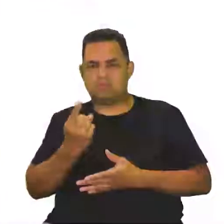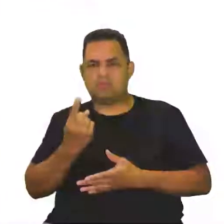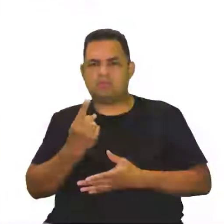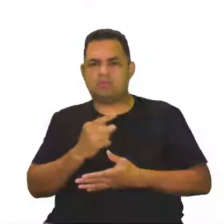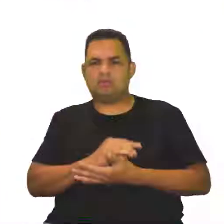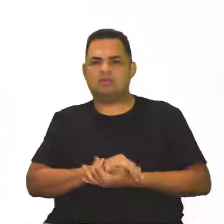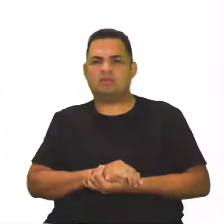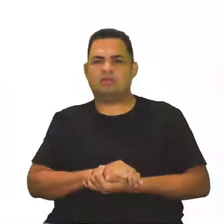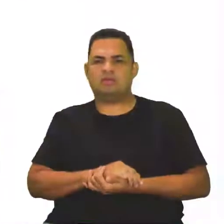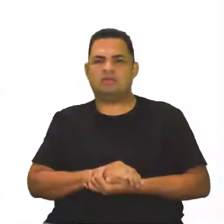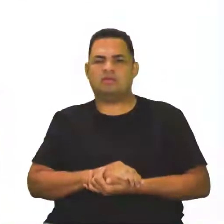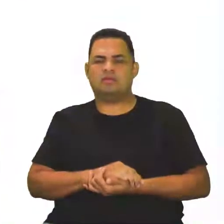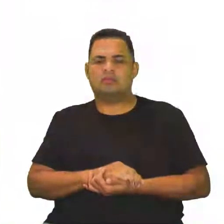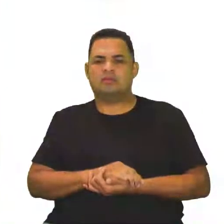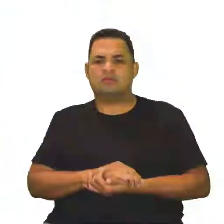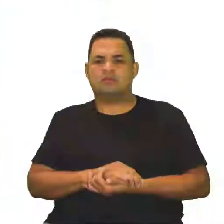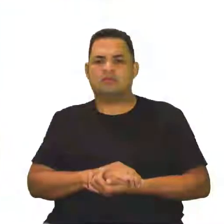1K